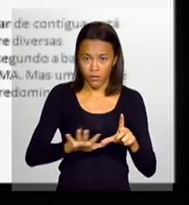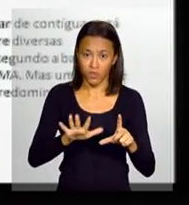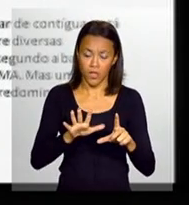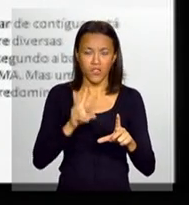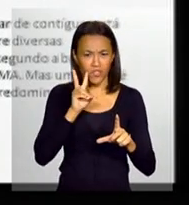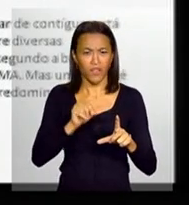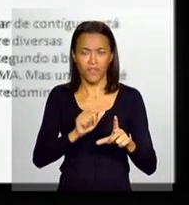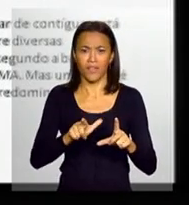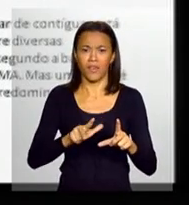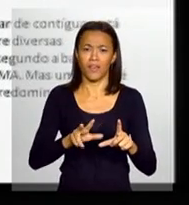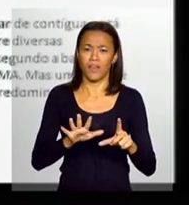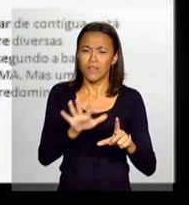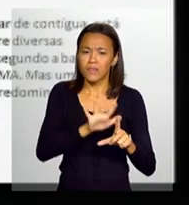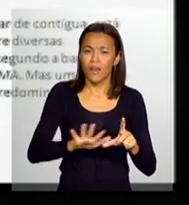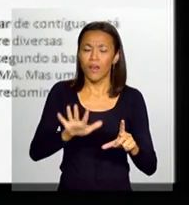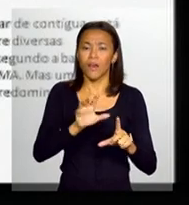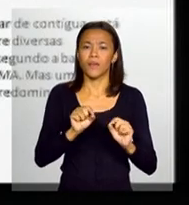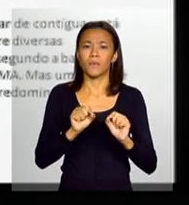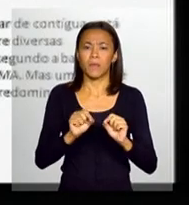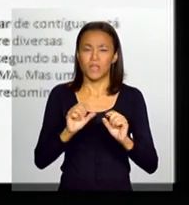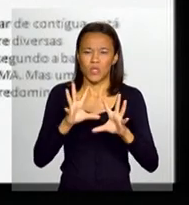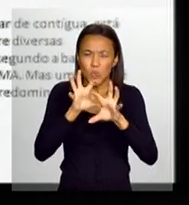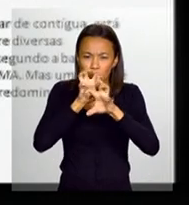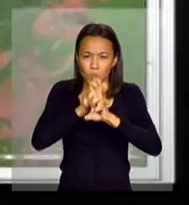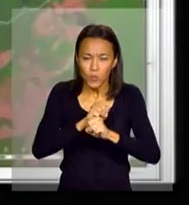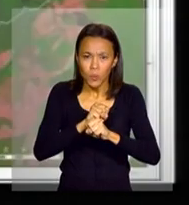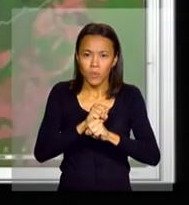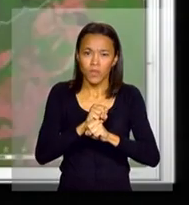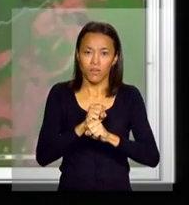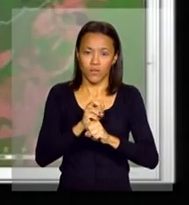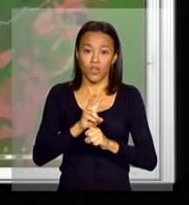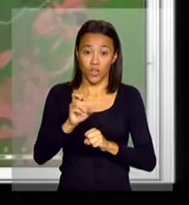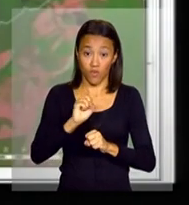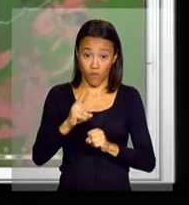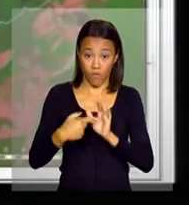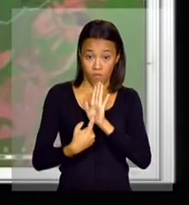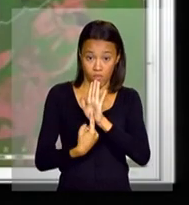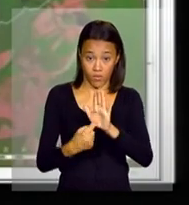uma grande área, essa área aqui, mais escura, que eu vou fazer aqui